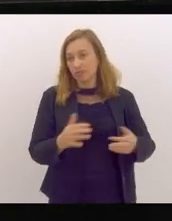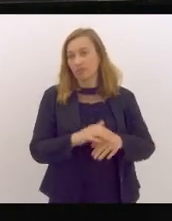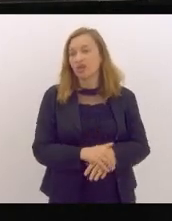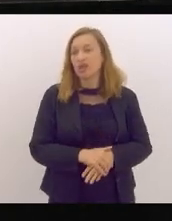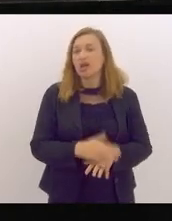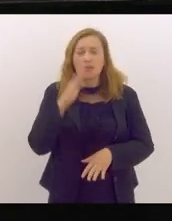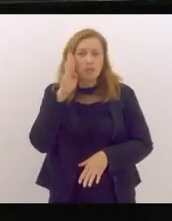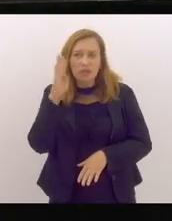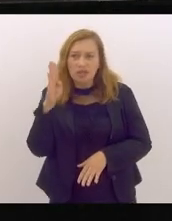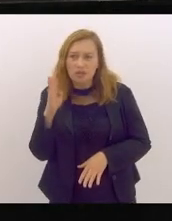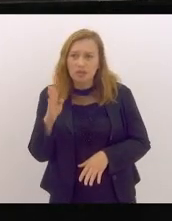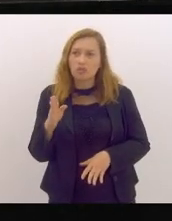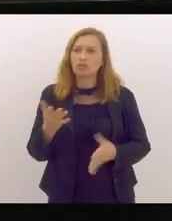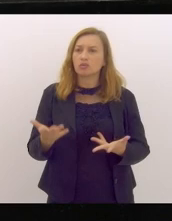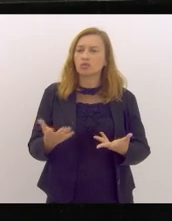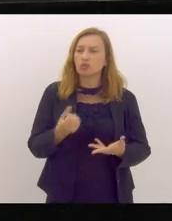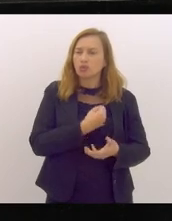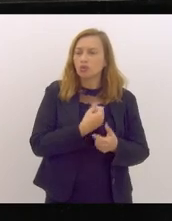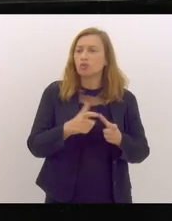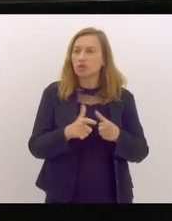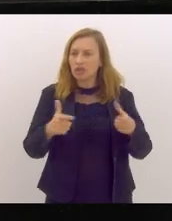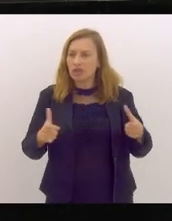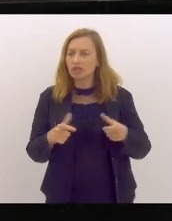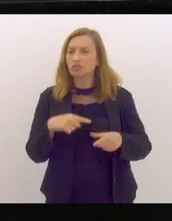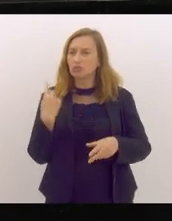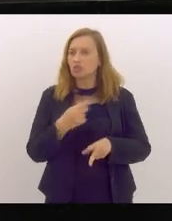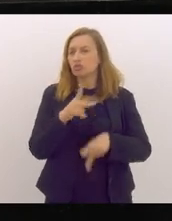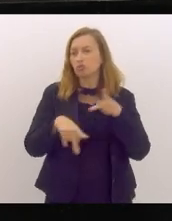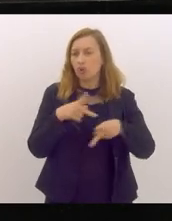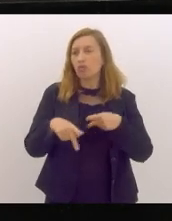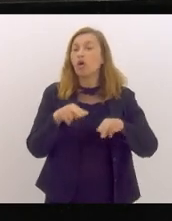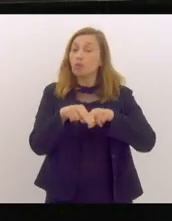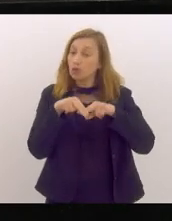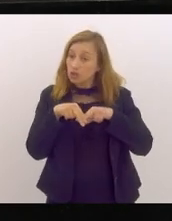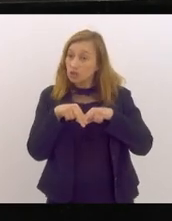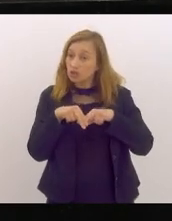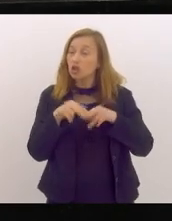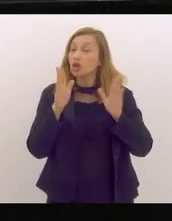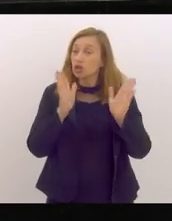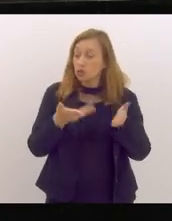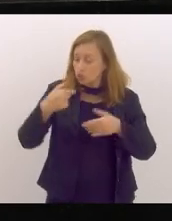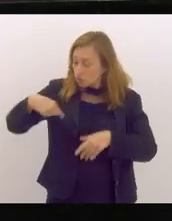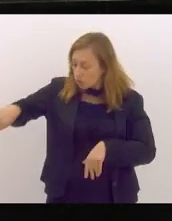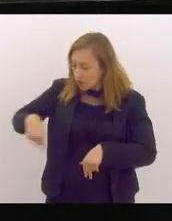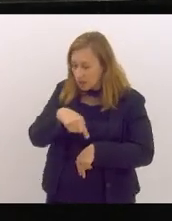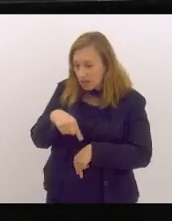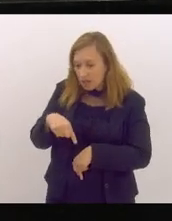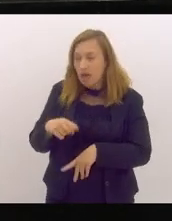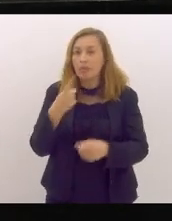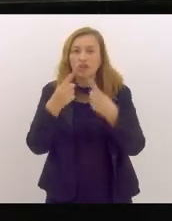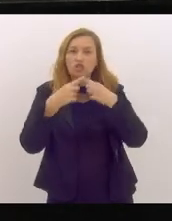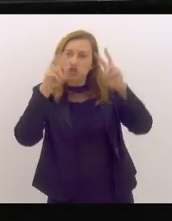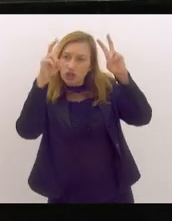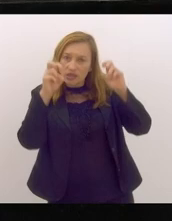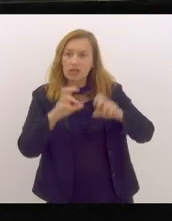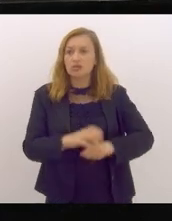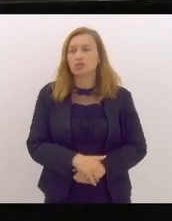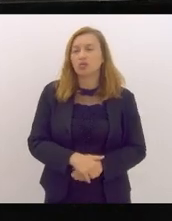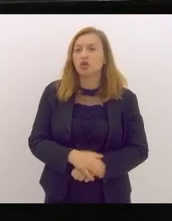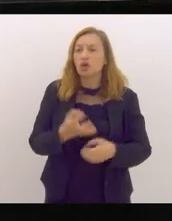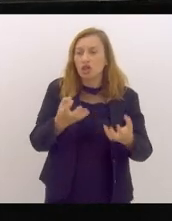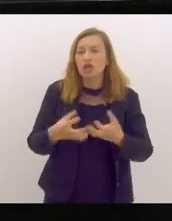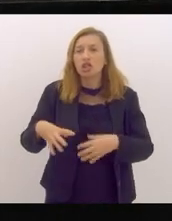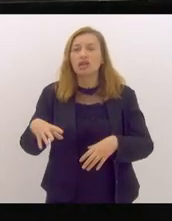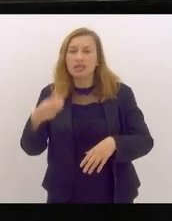para uma grande parcela da nossa população. Por isso que hoje, quando eu venho aqui para discutir essa matéria, queria